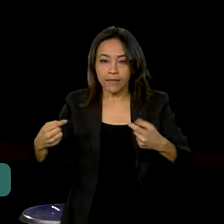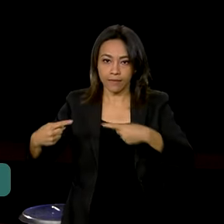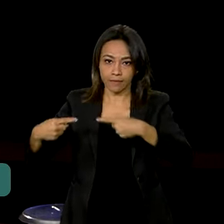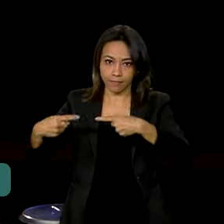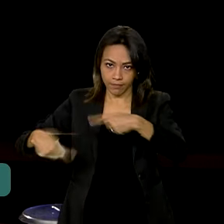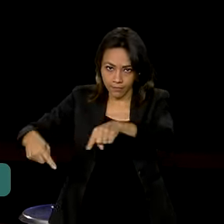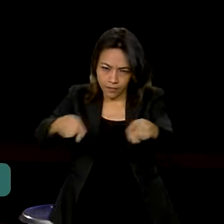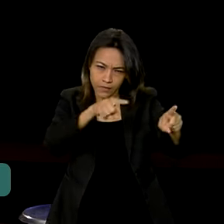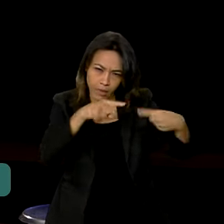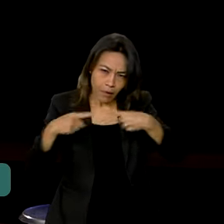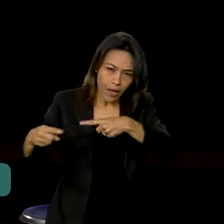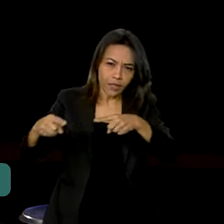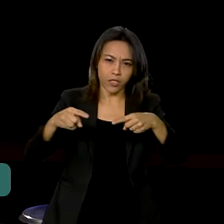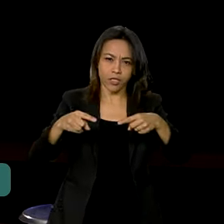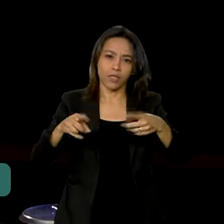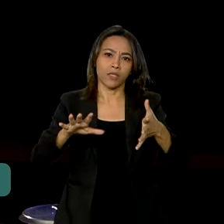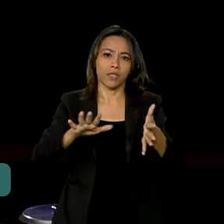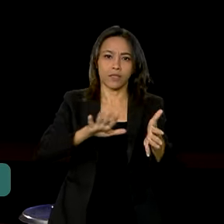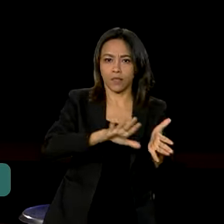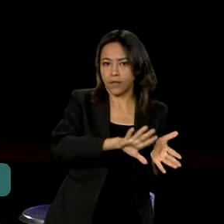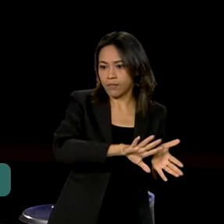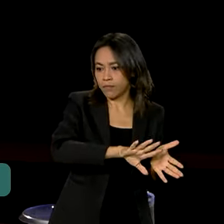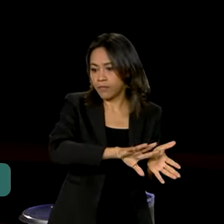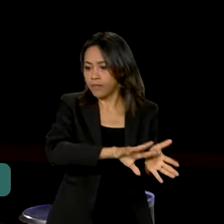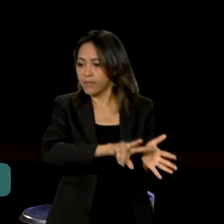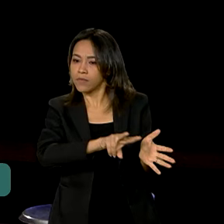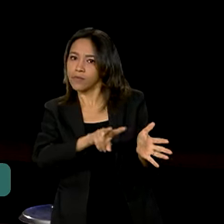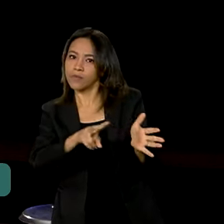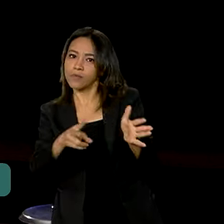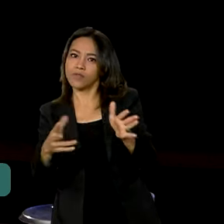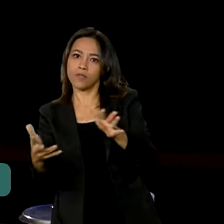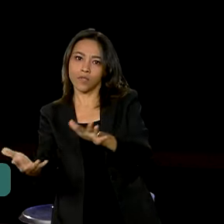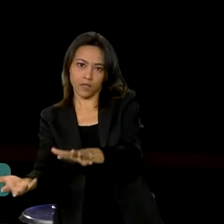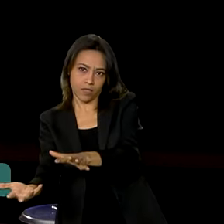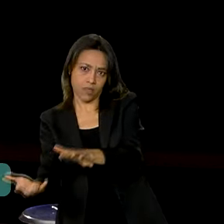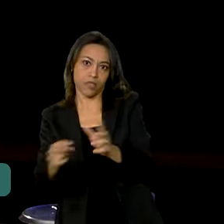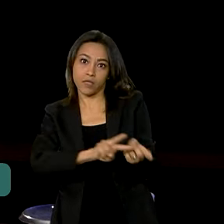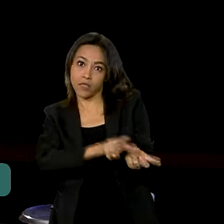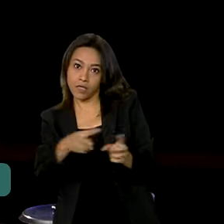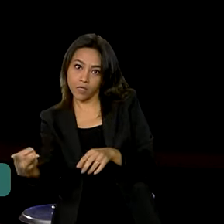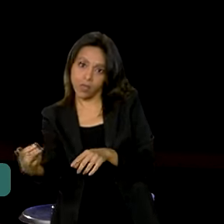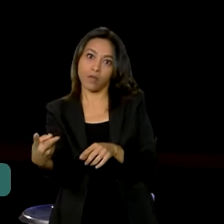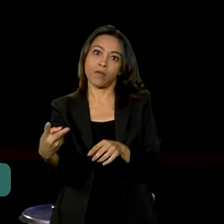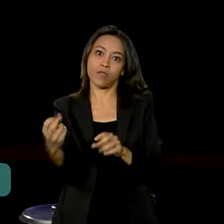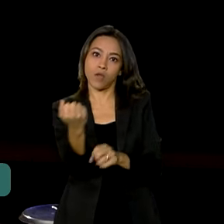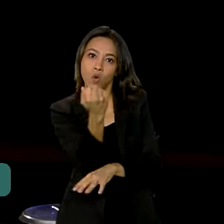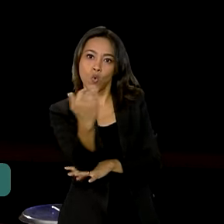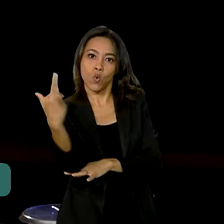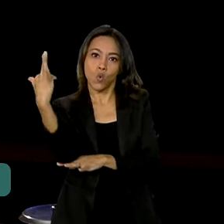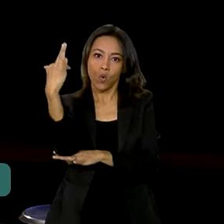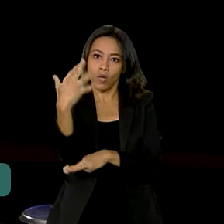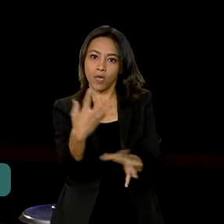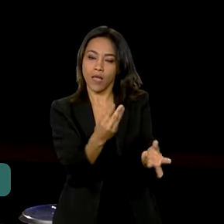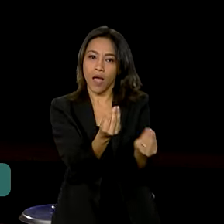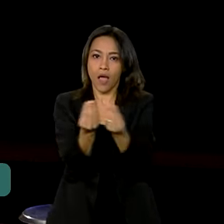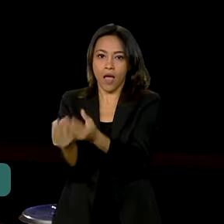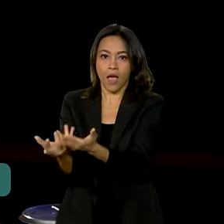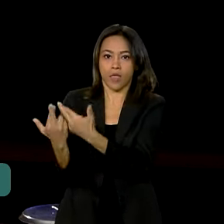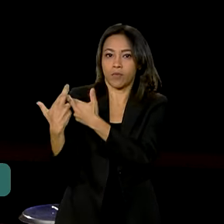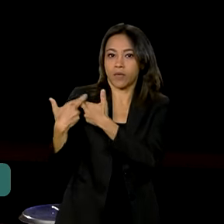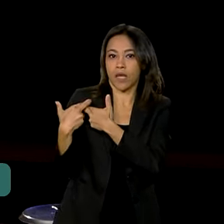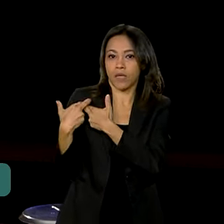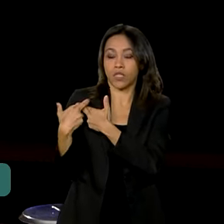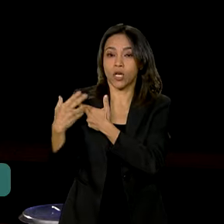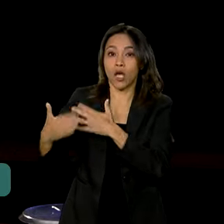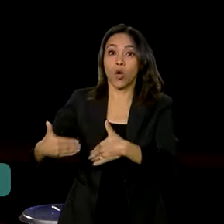da transformação ecológica é transferida para o Ministério da Fazenda, isso significa que o governo Lula tomou a